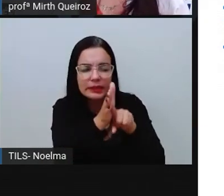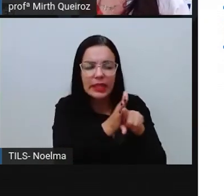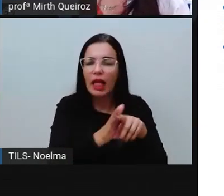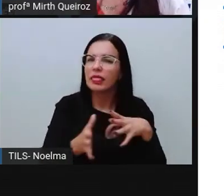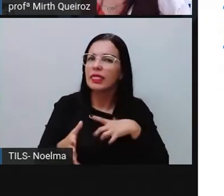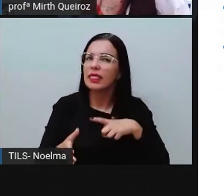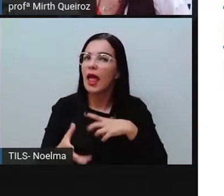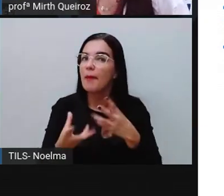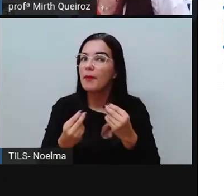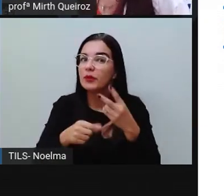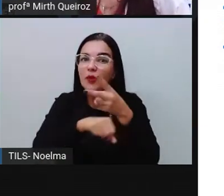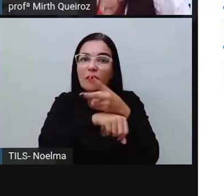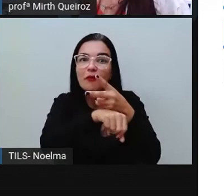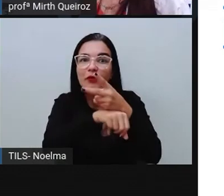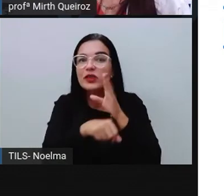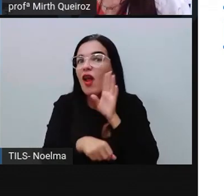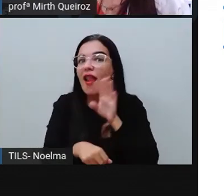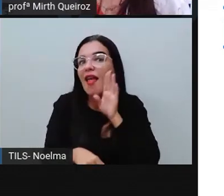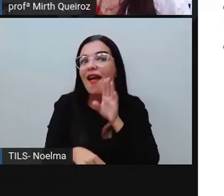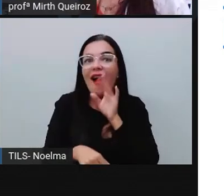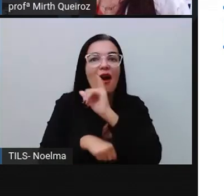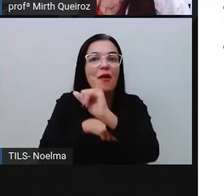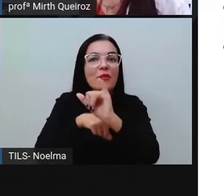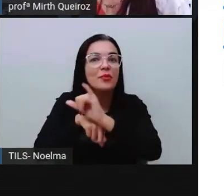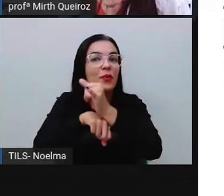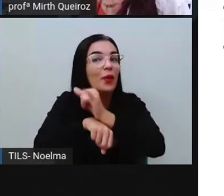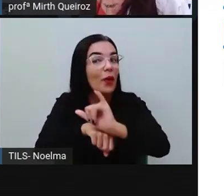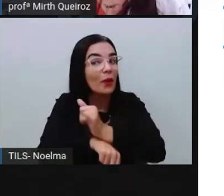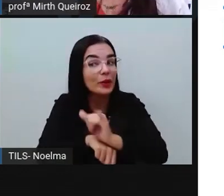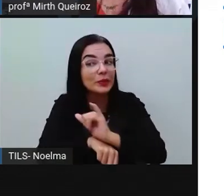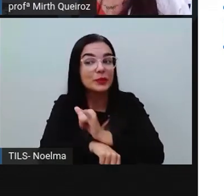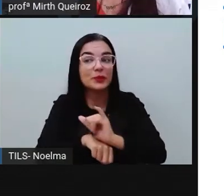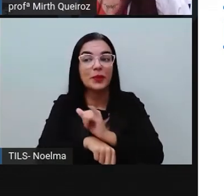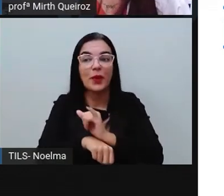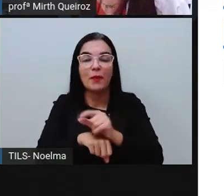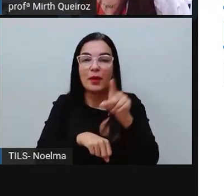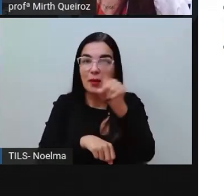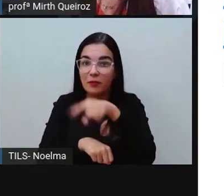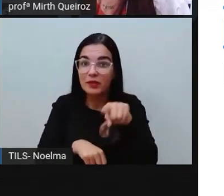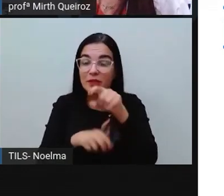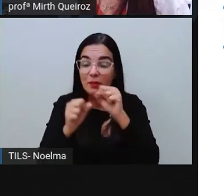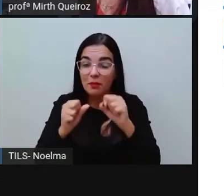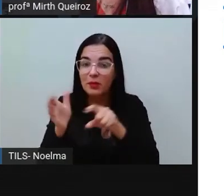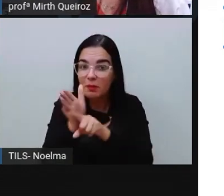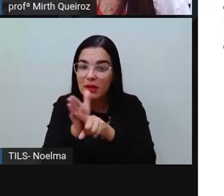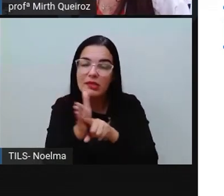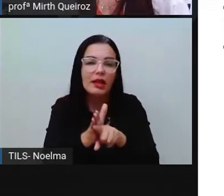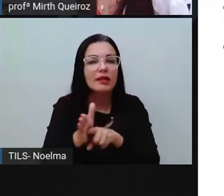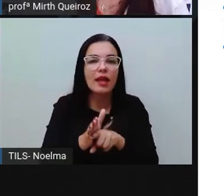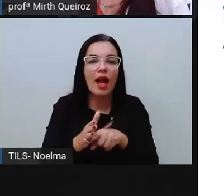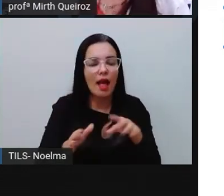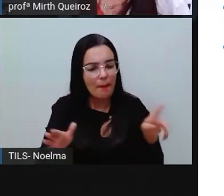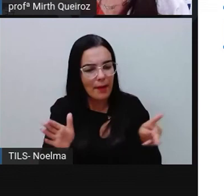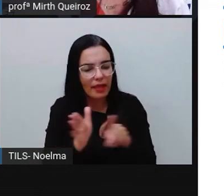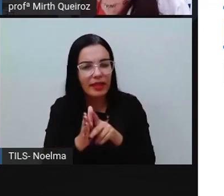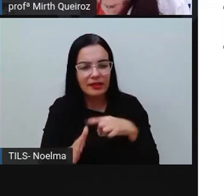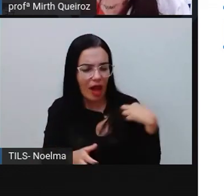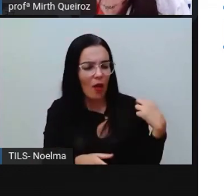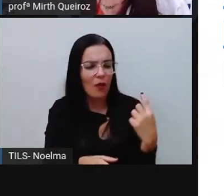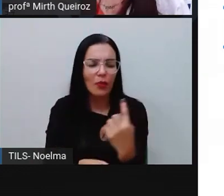aí no YouTube sobre esse bioma, que é o nosso bioma e que é muito importante, muito interessante que